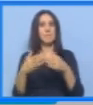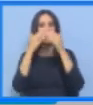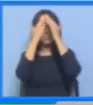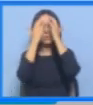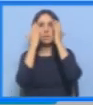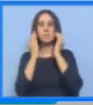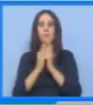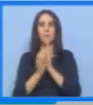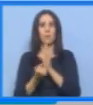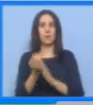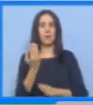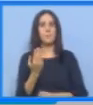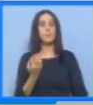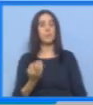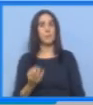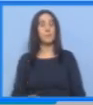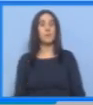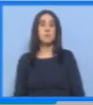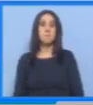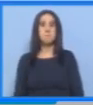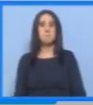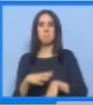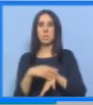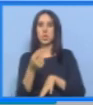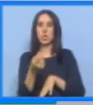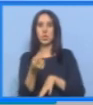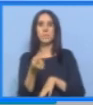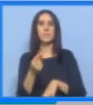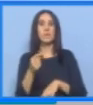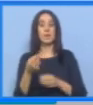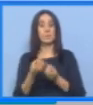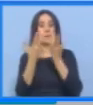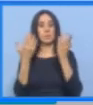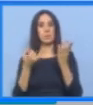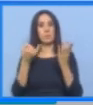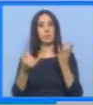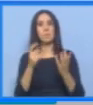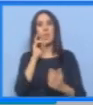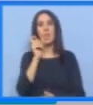congregação. Ele recebeu, foi um pouco mais tarde, já depois das aparições, mas ainda a Jacinta